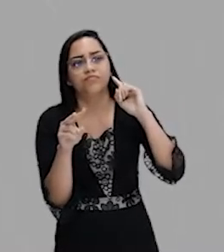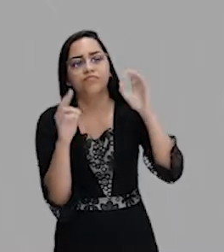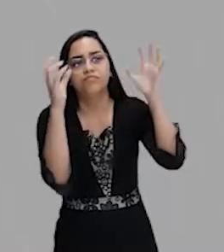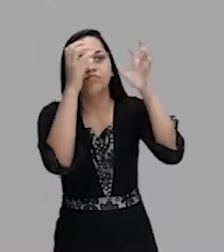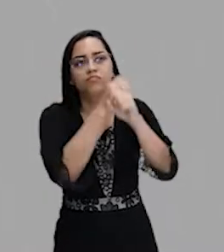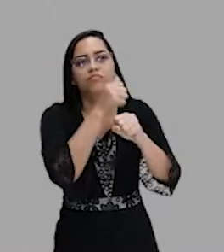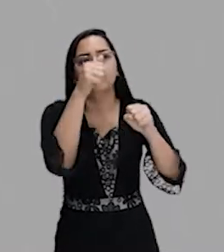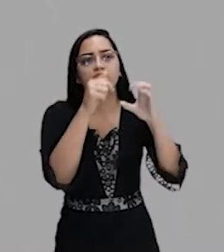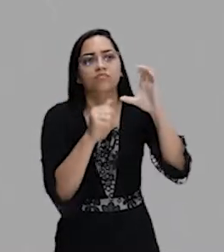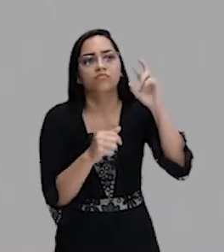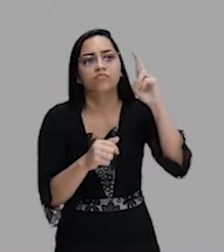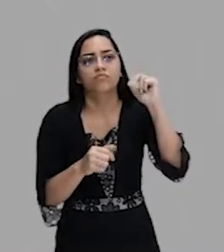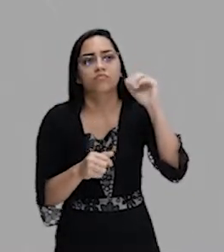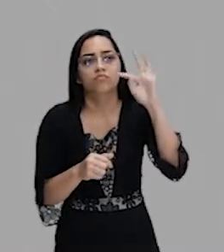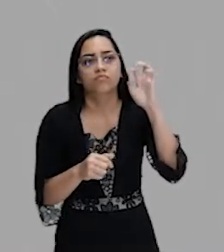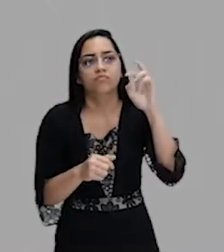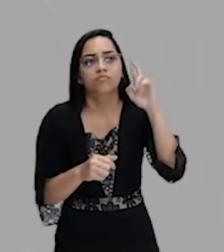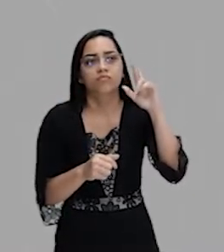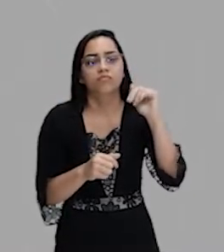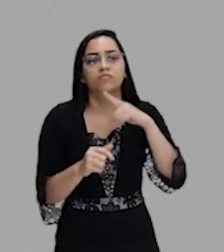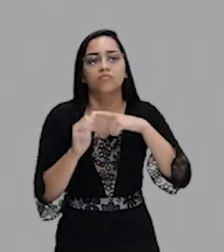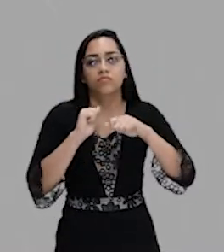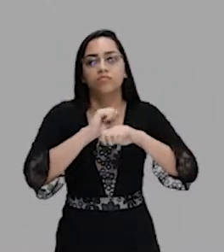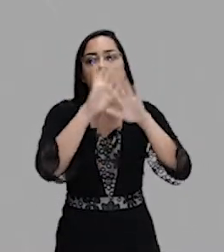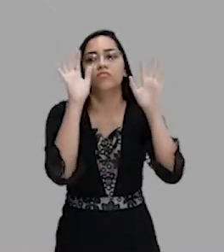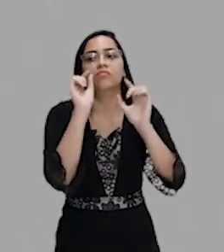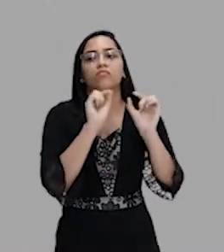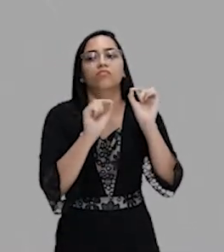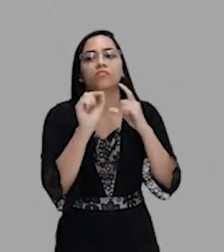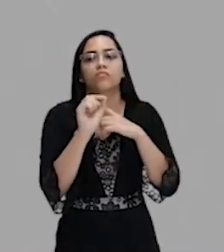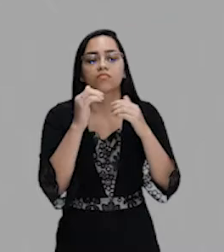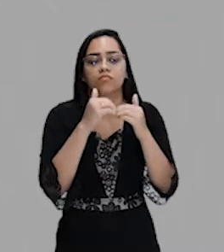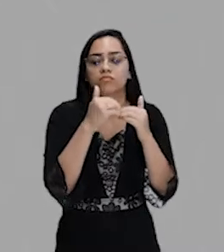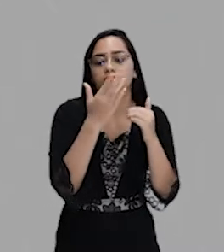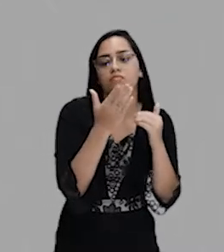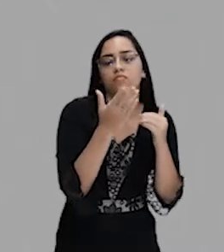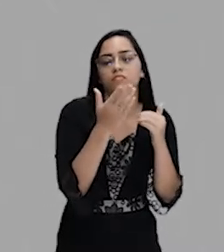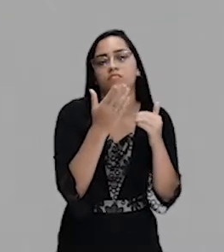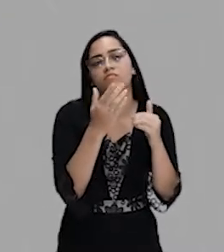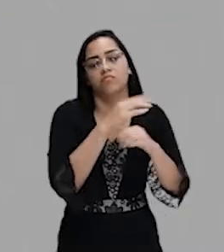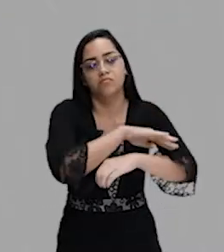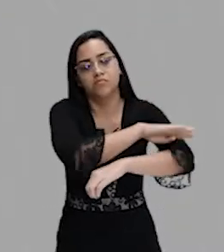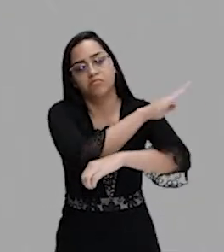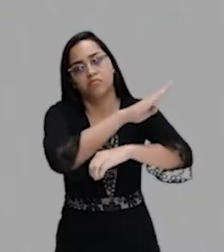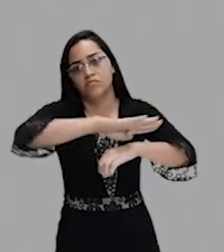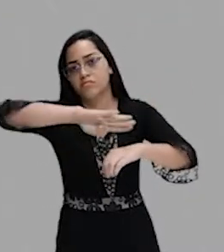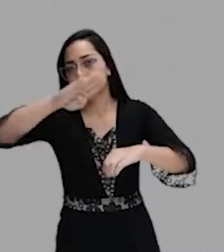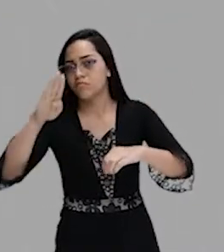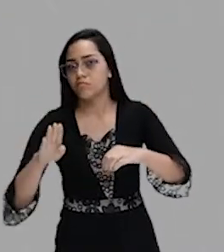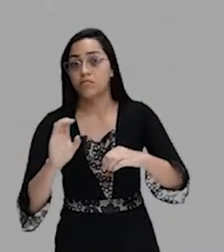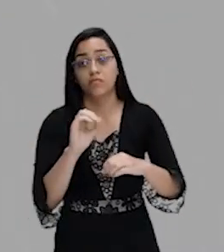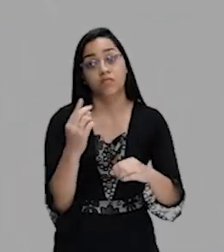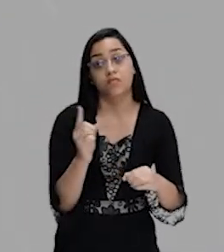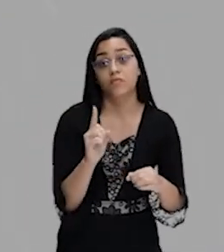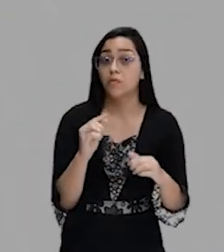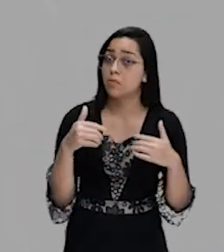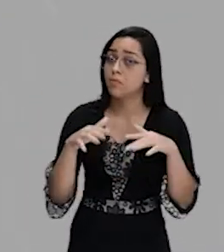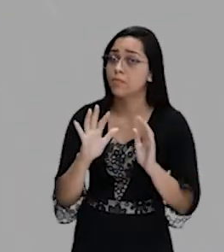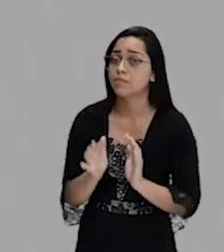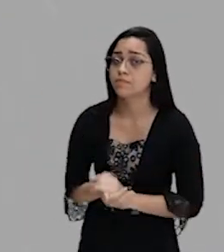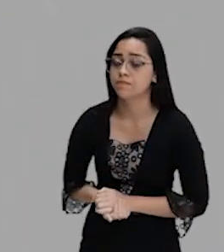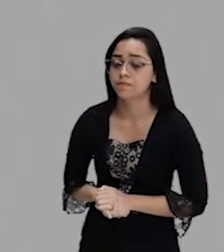cratera, é um buraco, né? E olha a parte mais clara, quer dizer que aí pode ser uma montanha, né? O topo da montanha e por aí